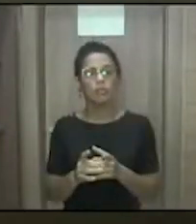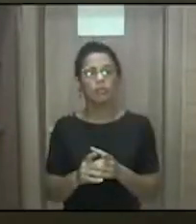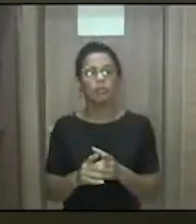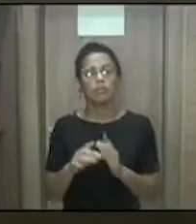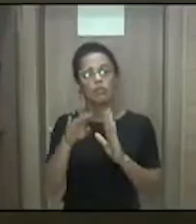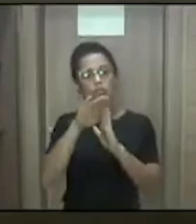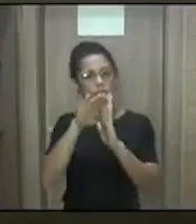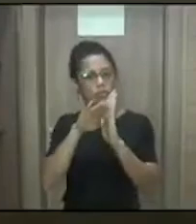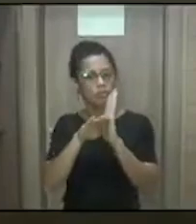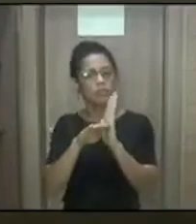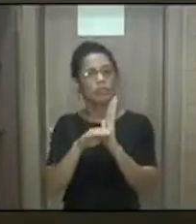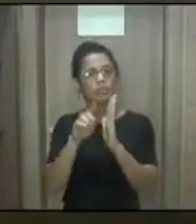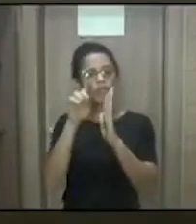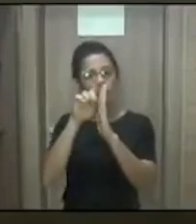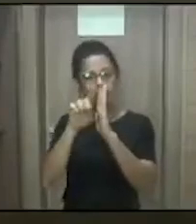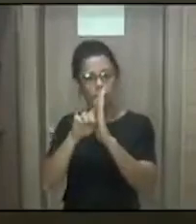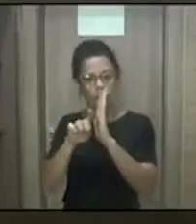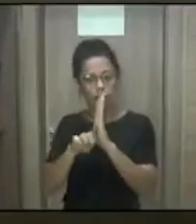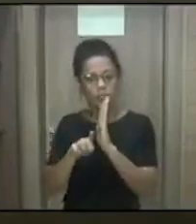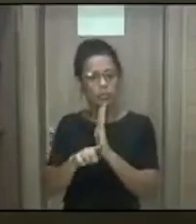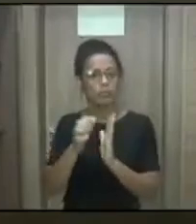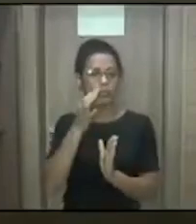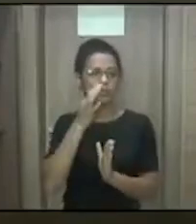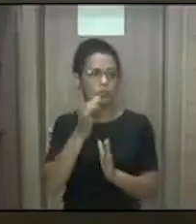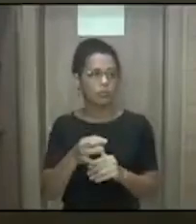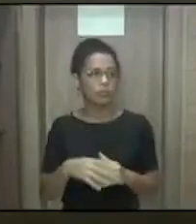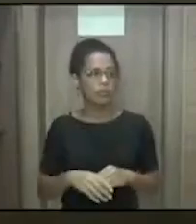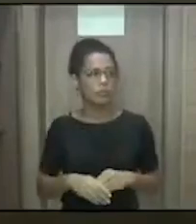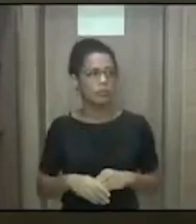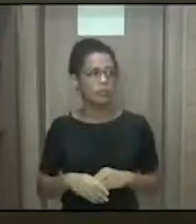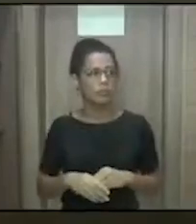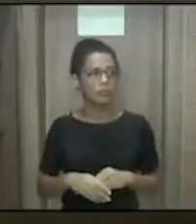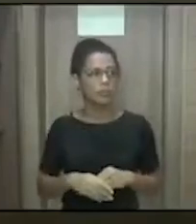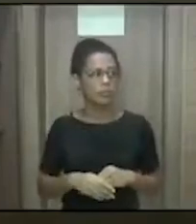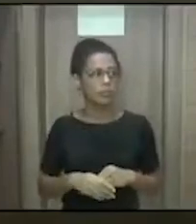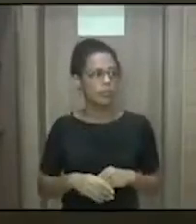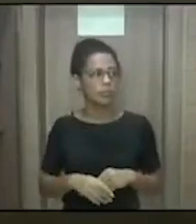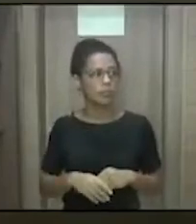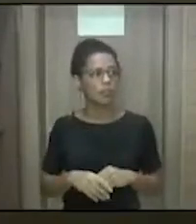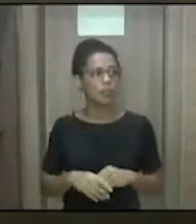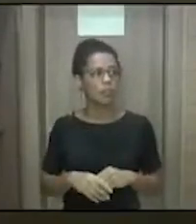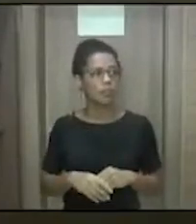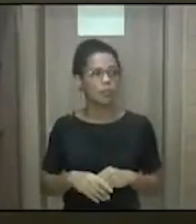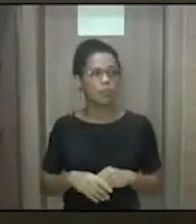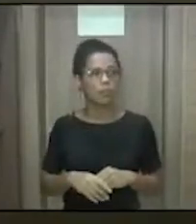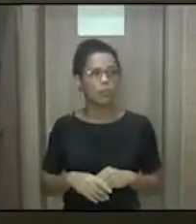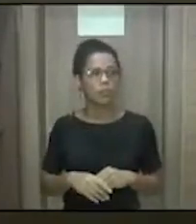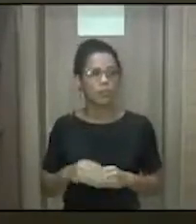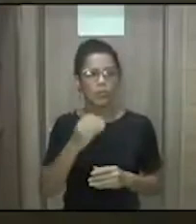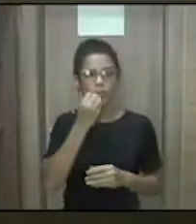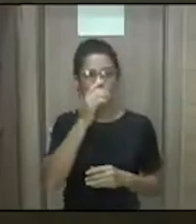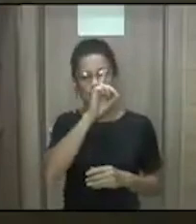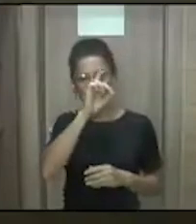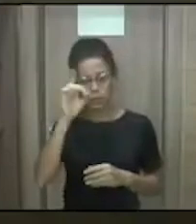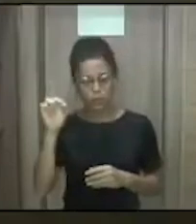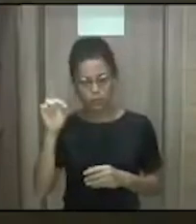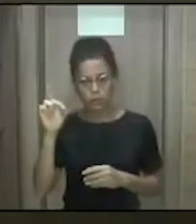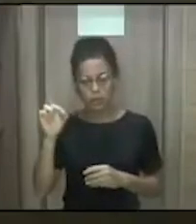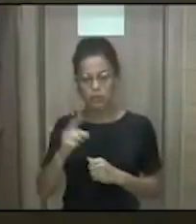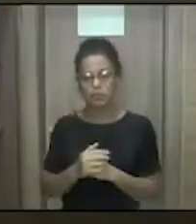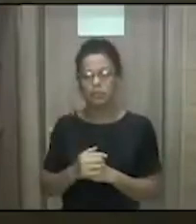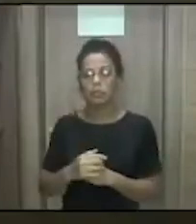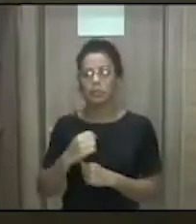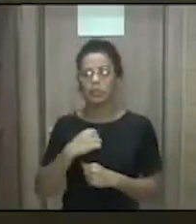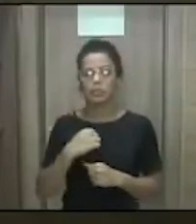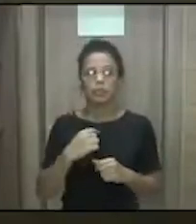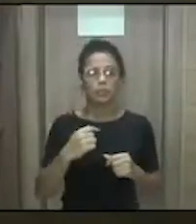bloquinho. Kedri, alguém pode levar ali, por favor? Chegou. Bom dia, eu me chamo Kedri